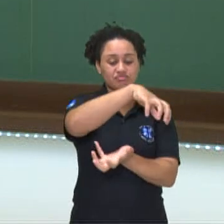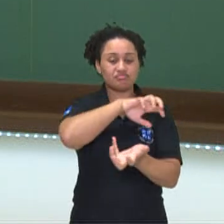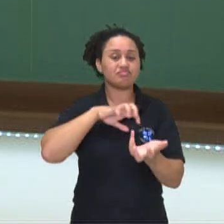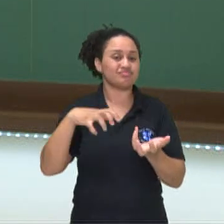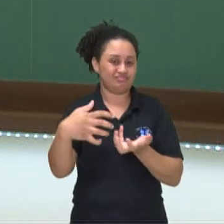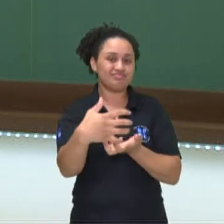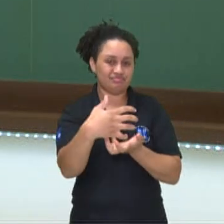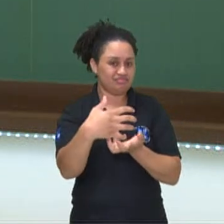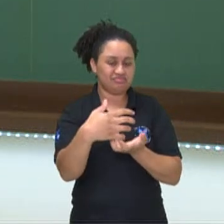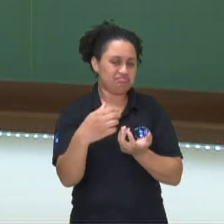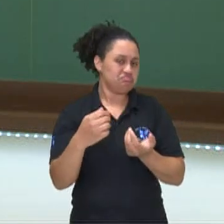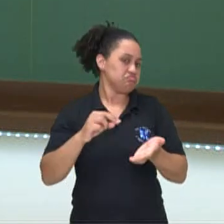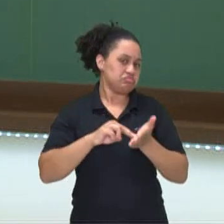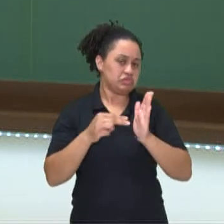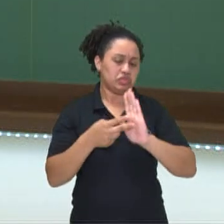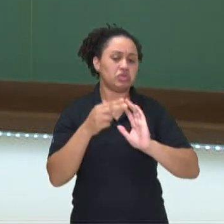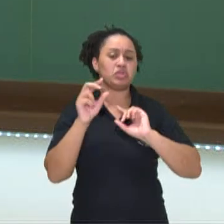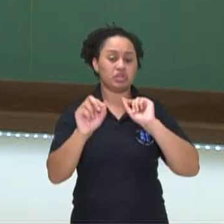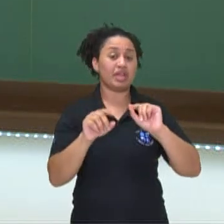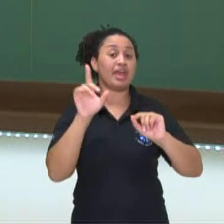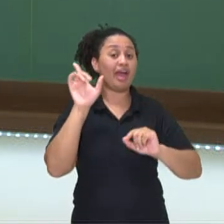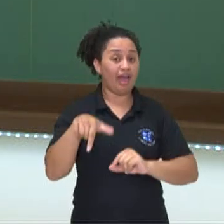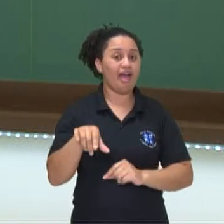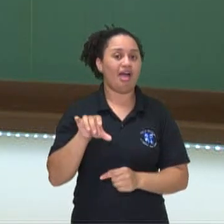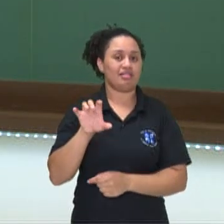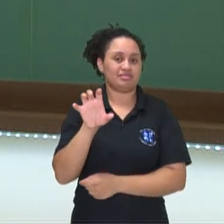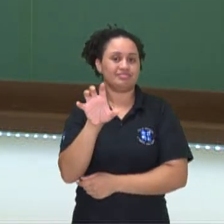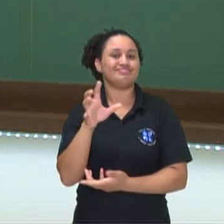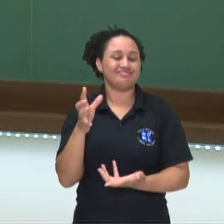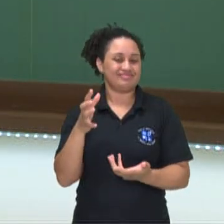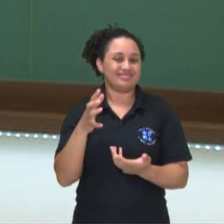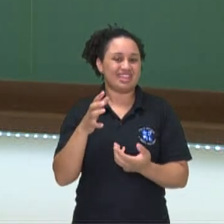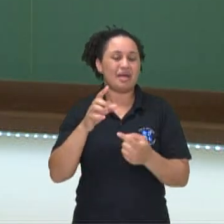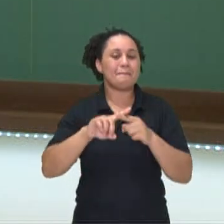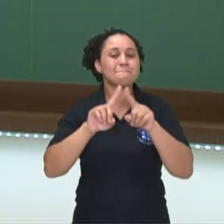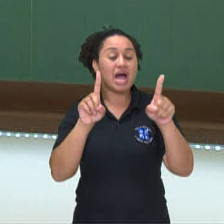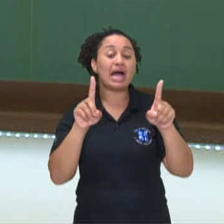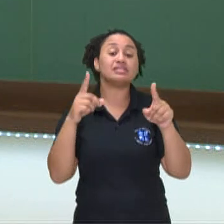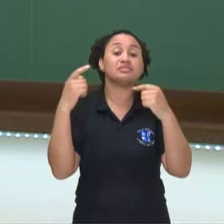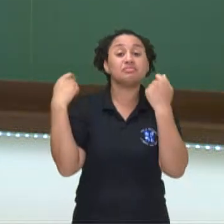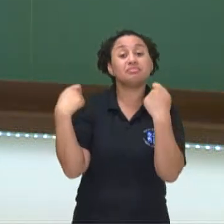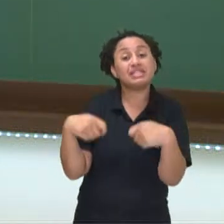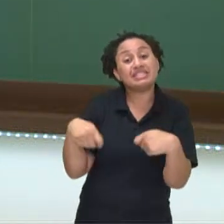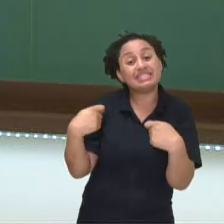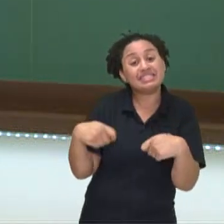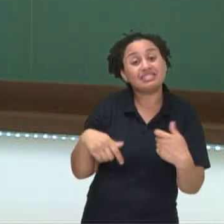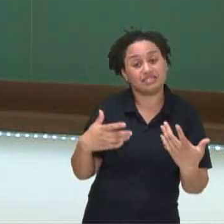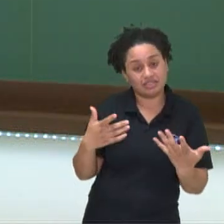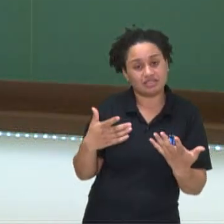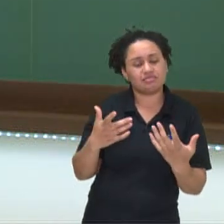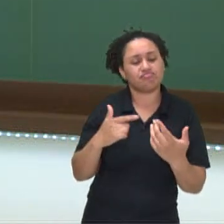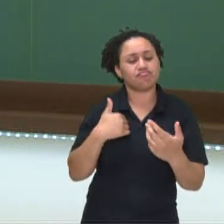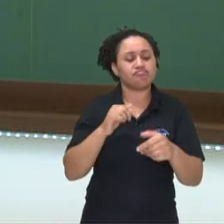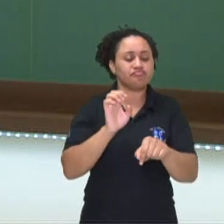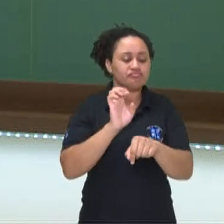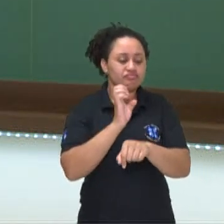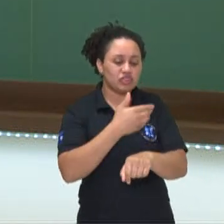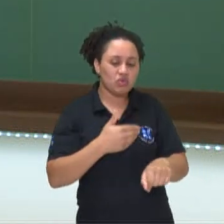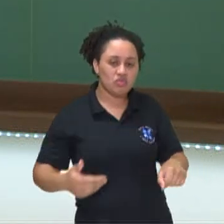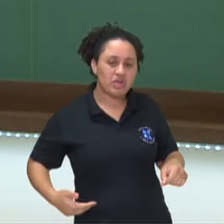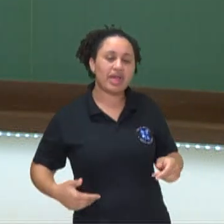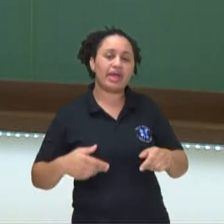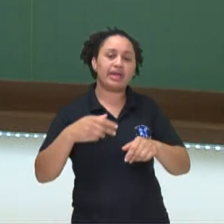Não significa que eles são universalizados. Eles devem ser. Os estados, os países,